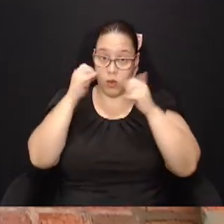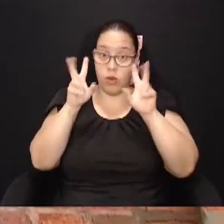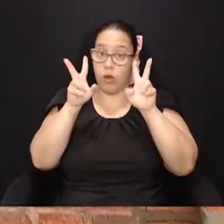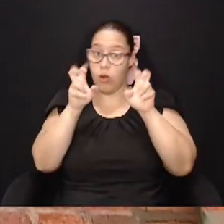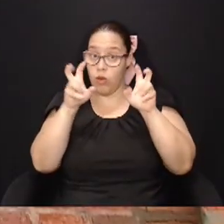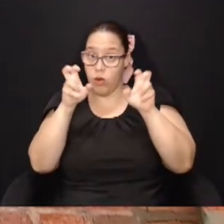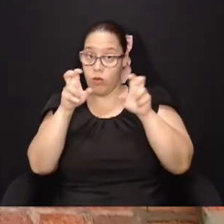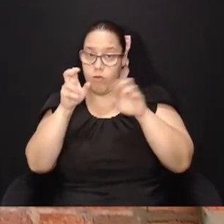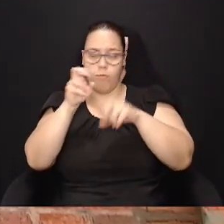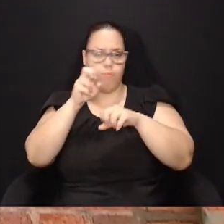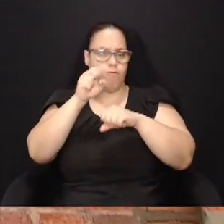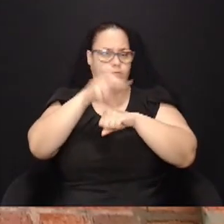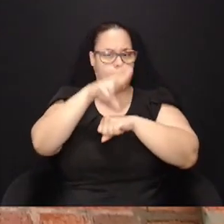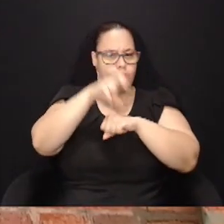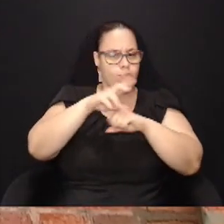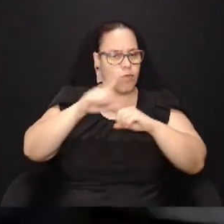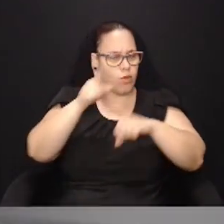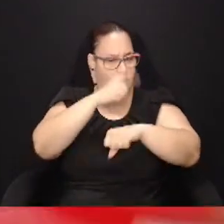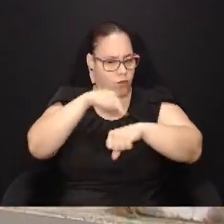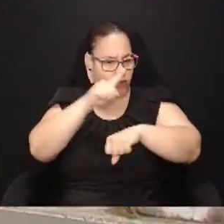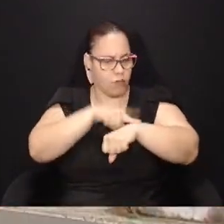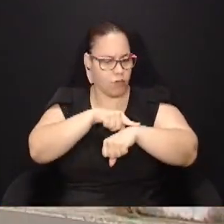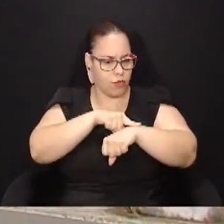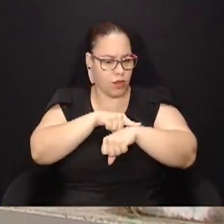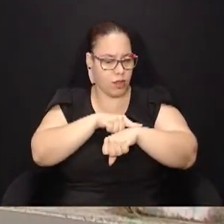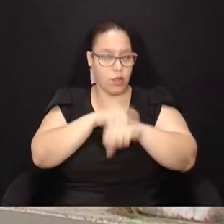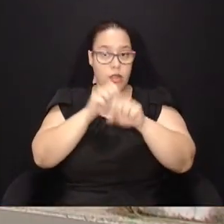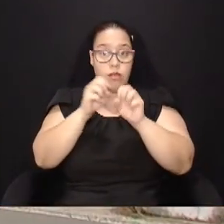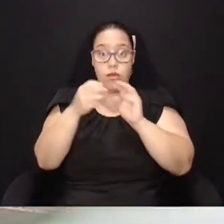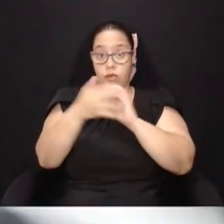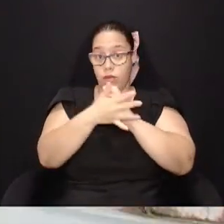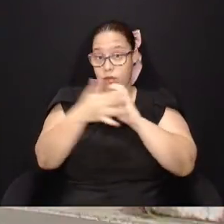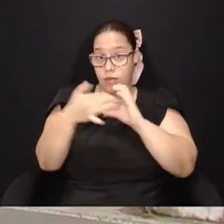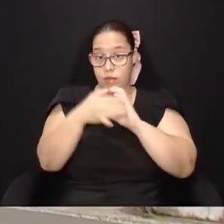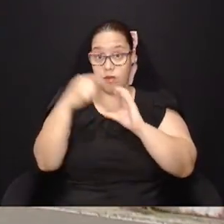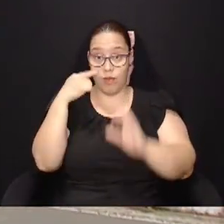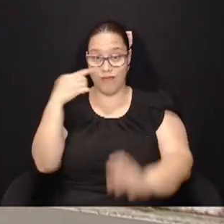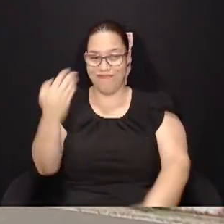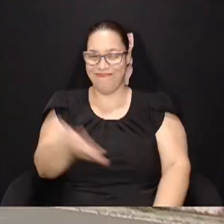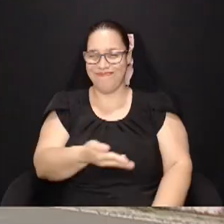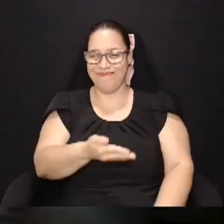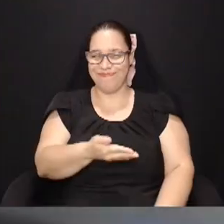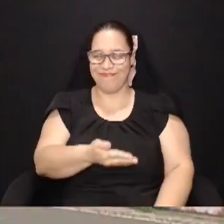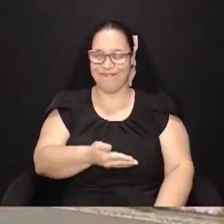completa, com horários, as unidades do Seprocamp e os endereços, acesse o site